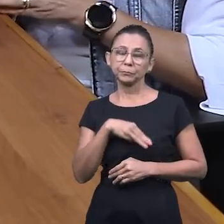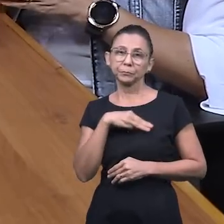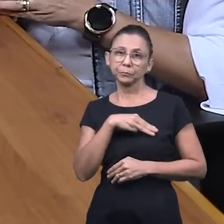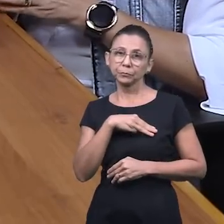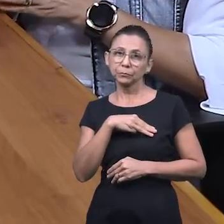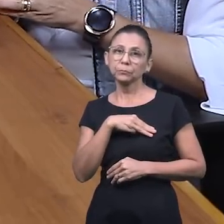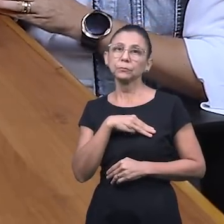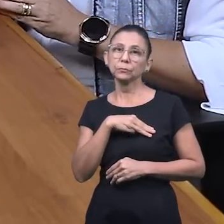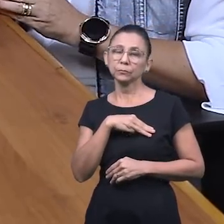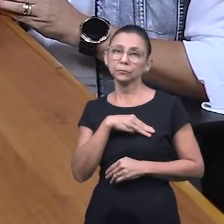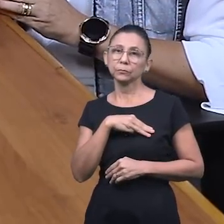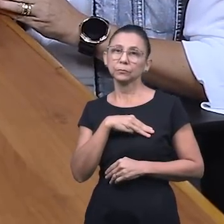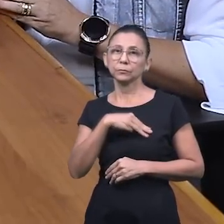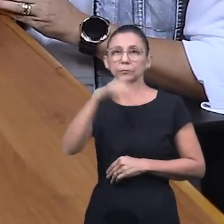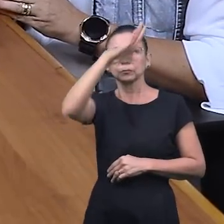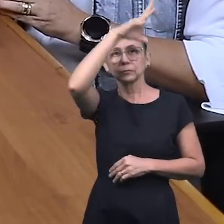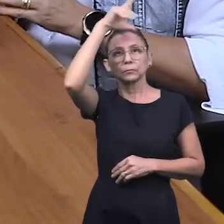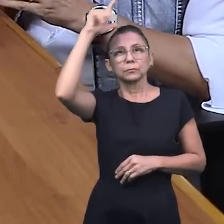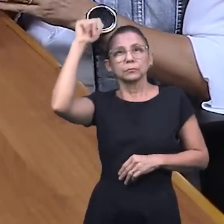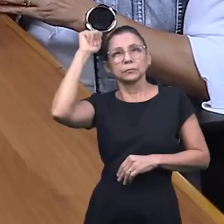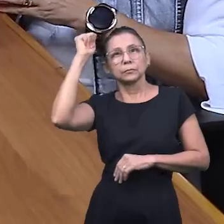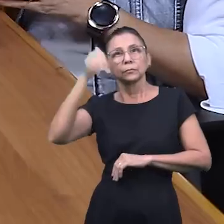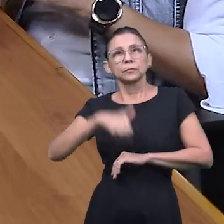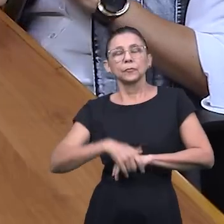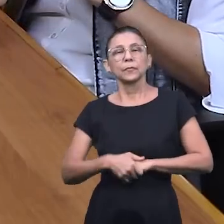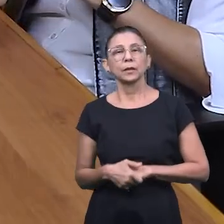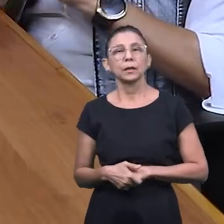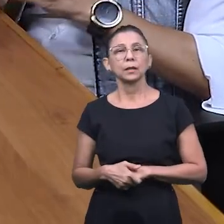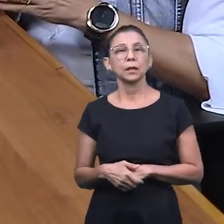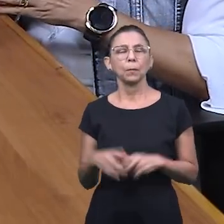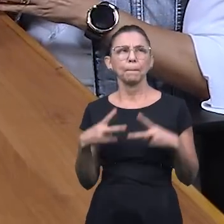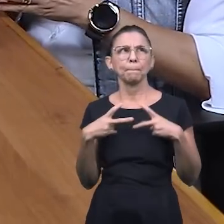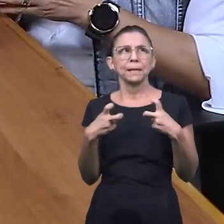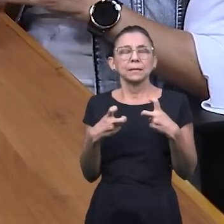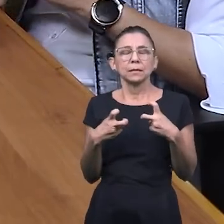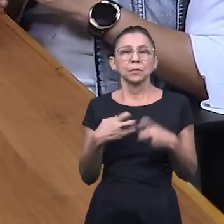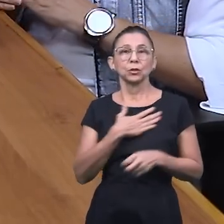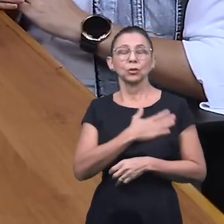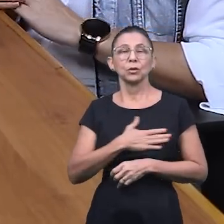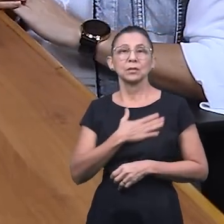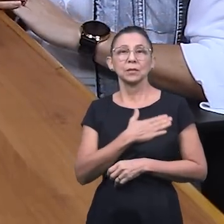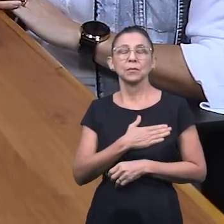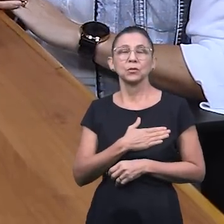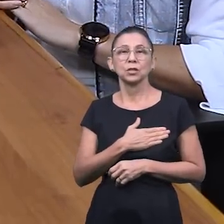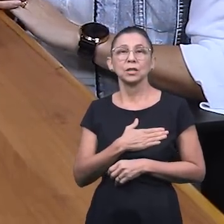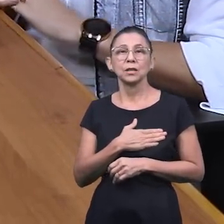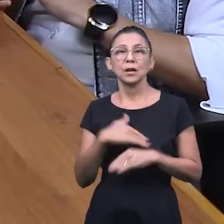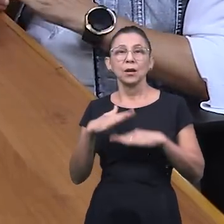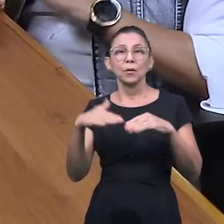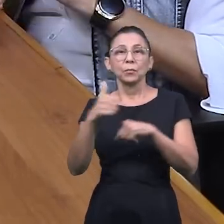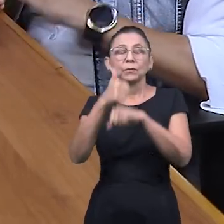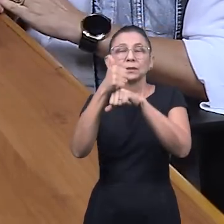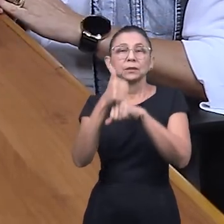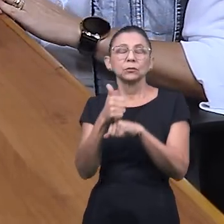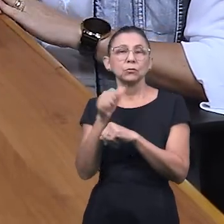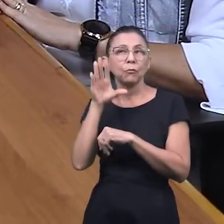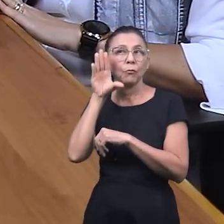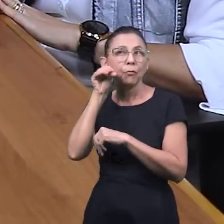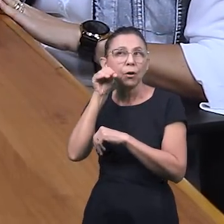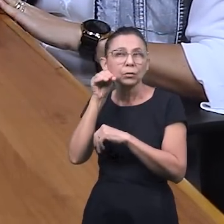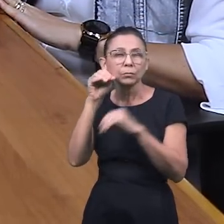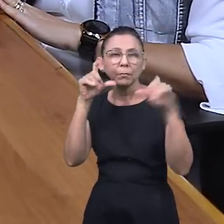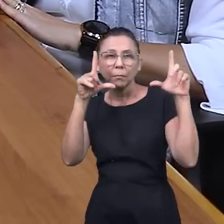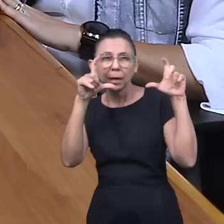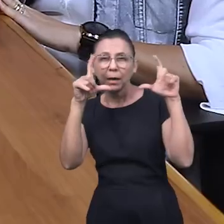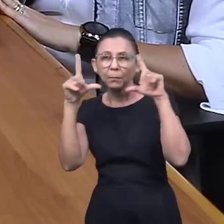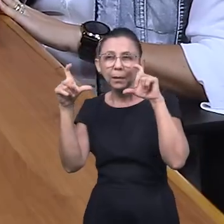na fotografia documental, né? Sem contar as experiências maravilhosas que a gente carrega dali, o carinho, o amor pelos